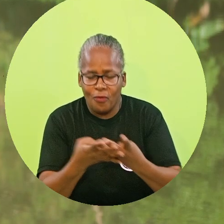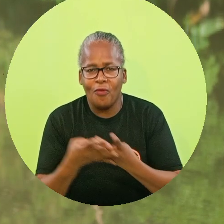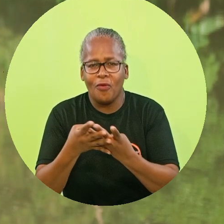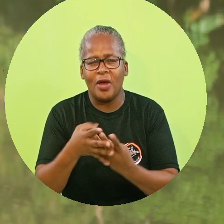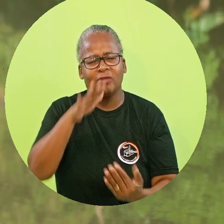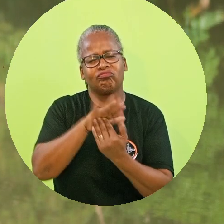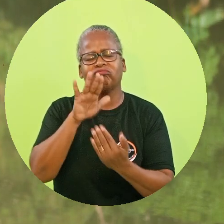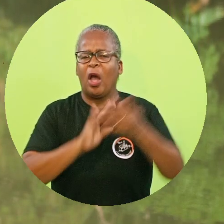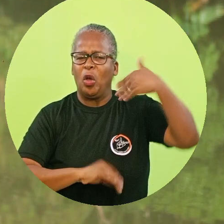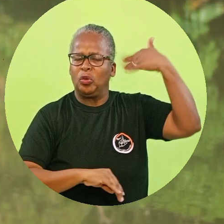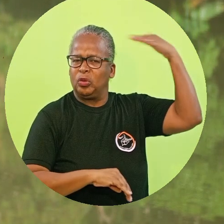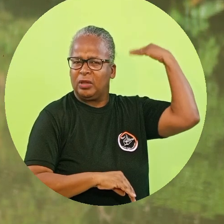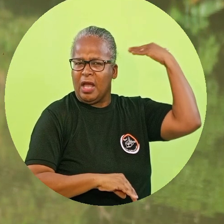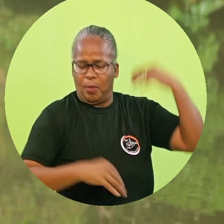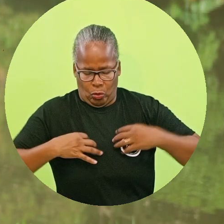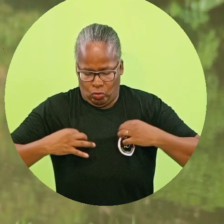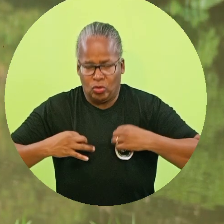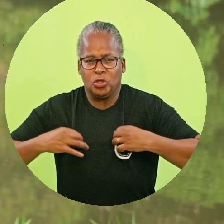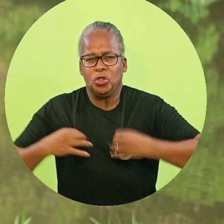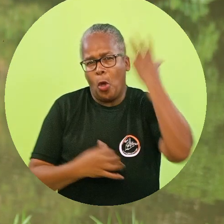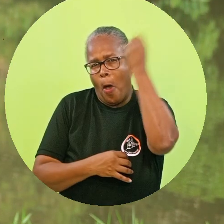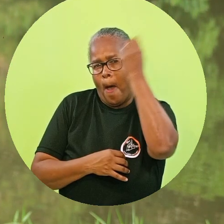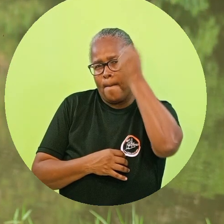pele. O vestido branco,